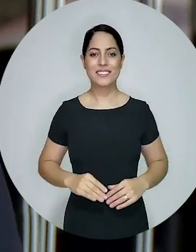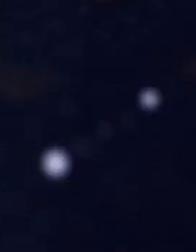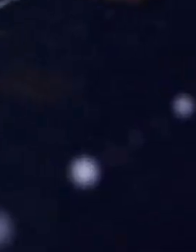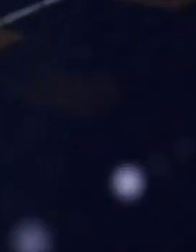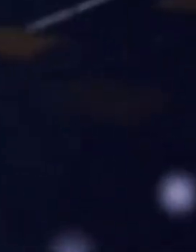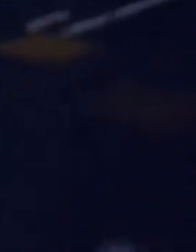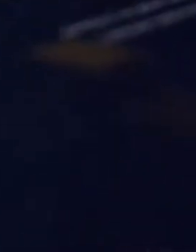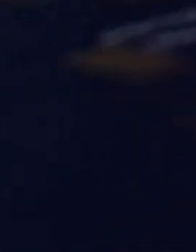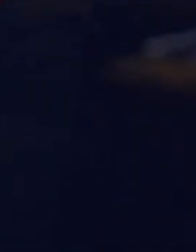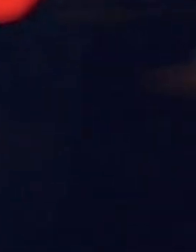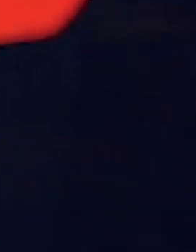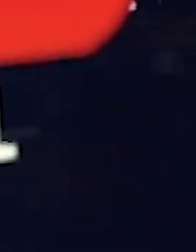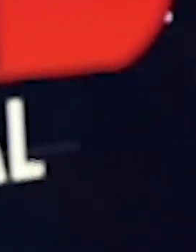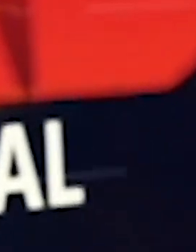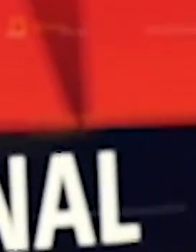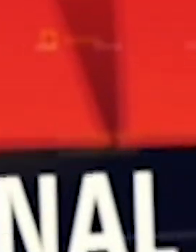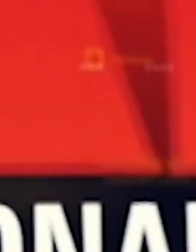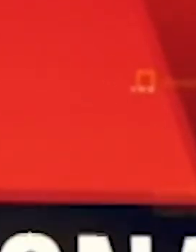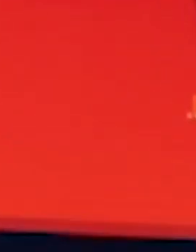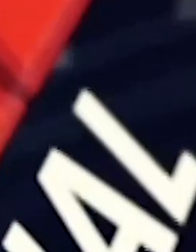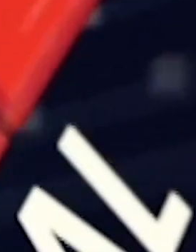ar.